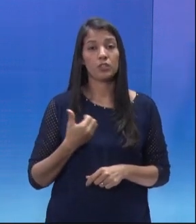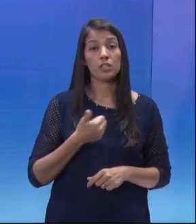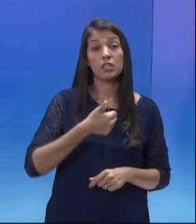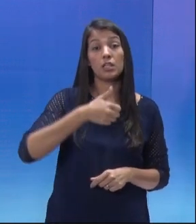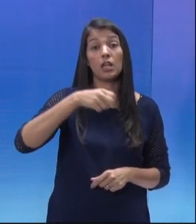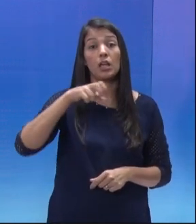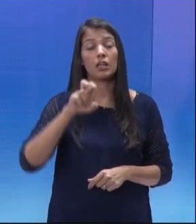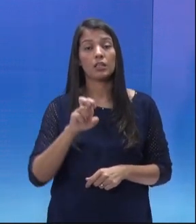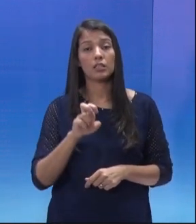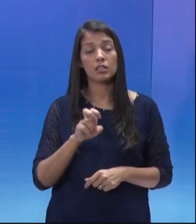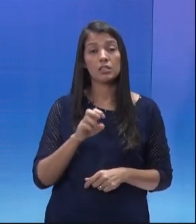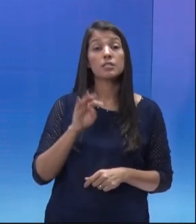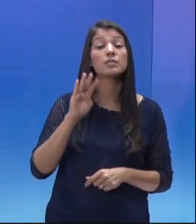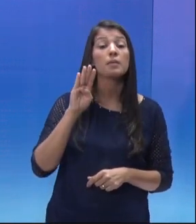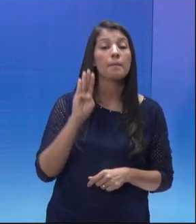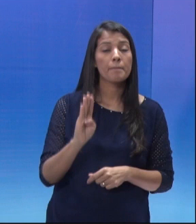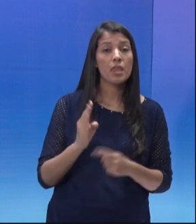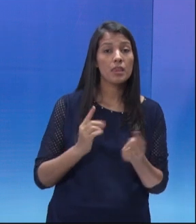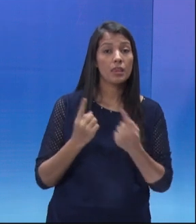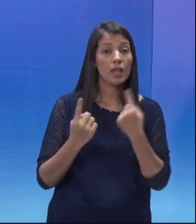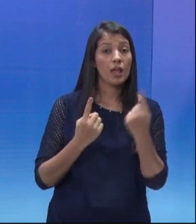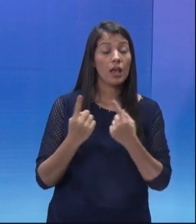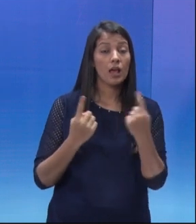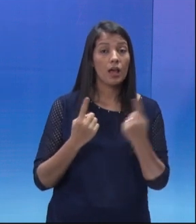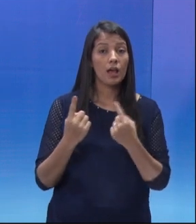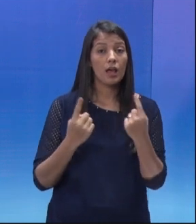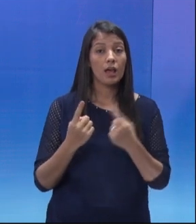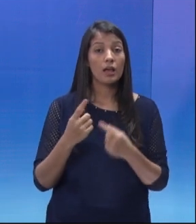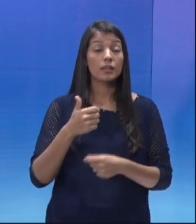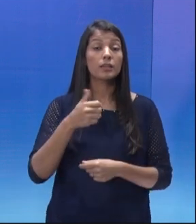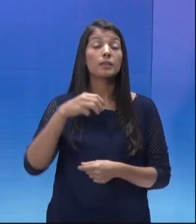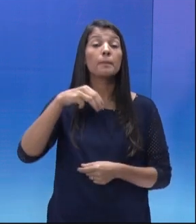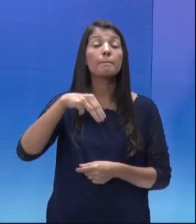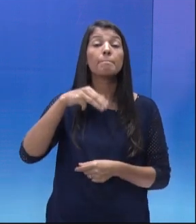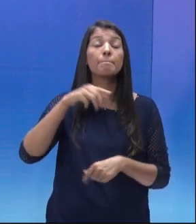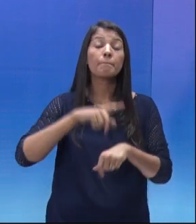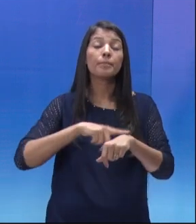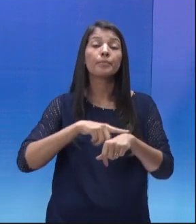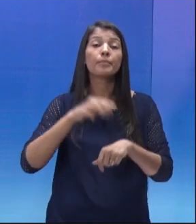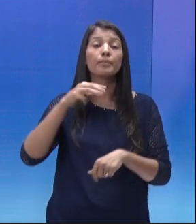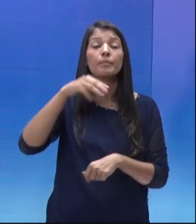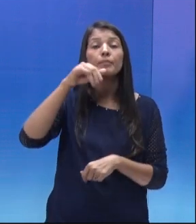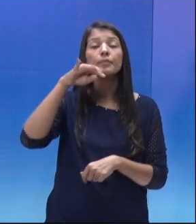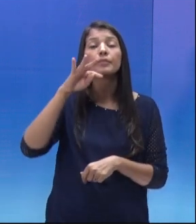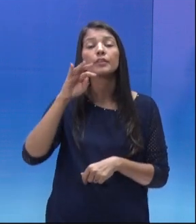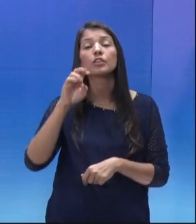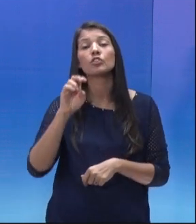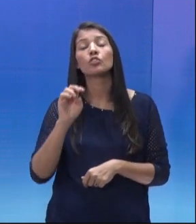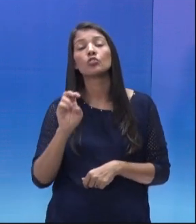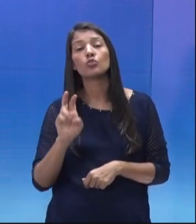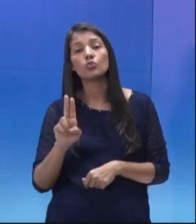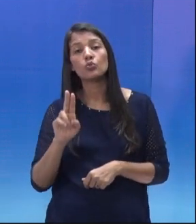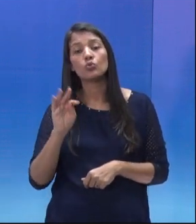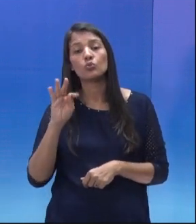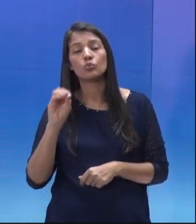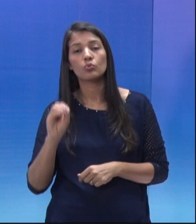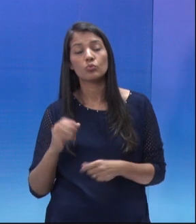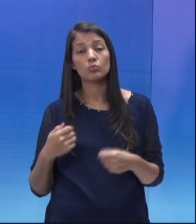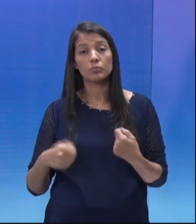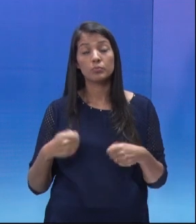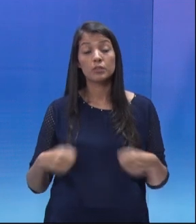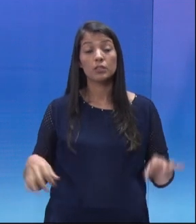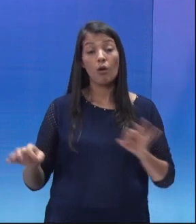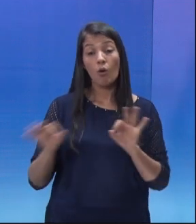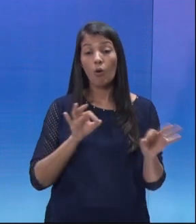minuto e o nosso dado do fóssil encontrado está em hora. Nós temos que padronizar essa unidade de